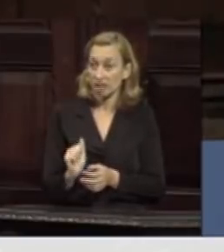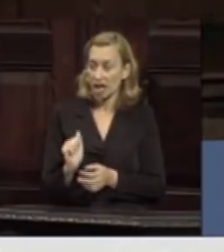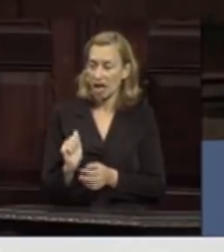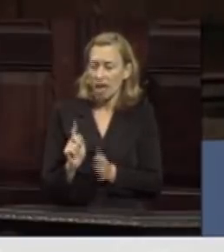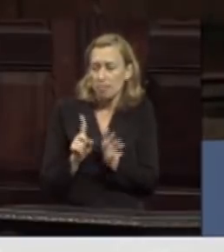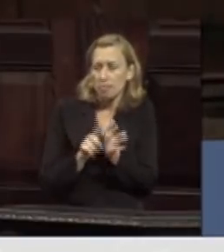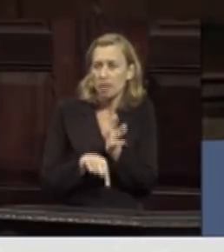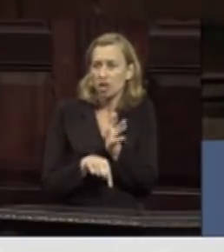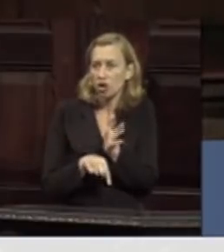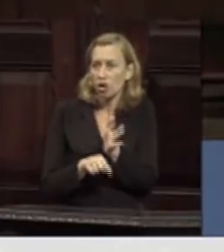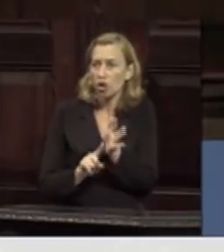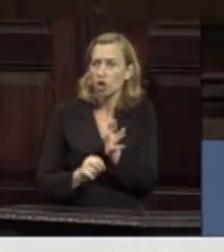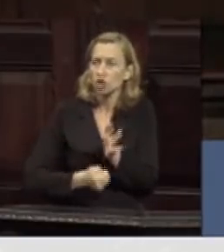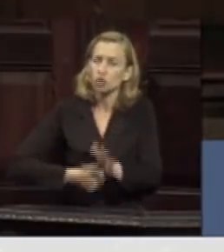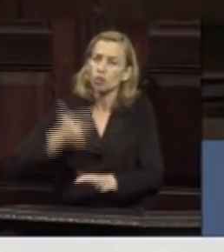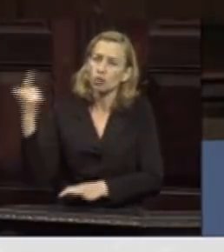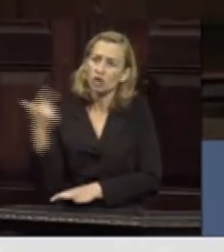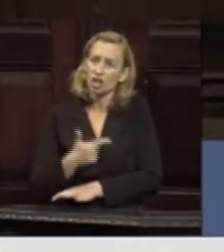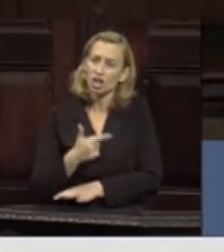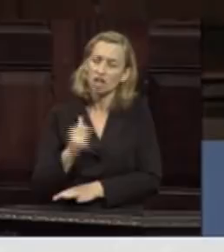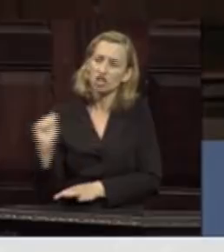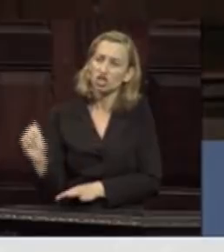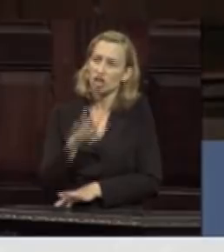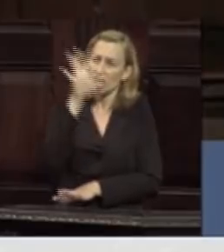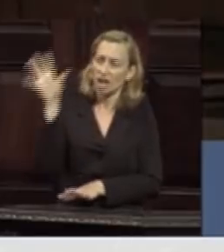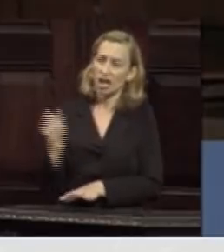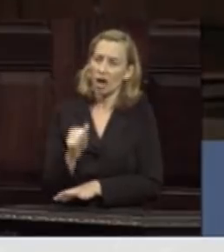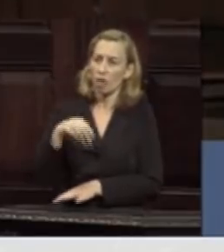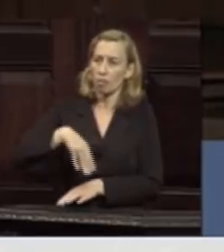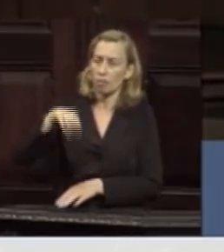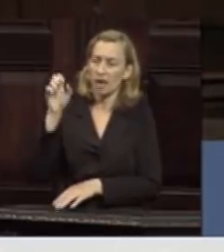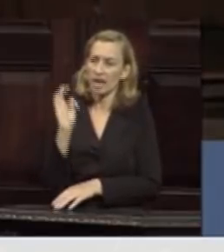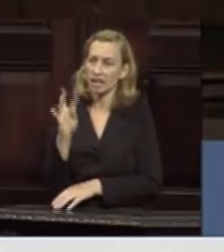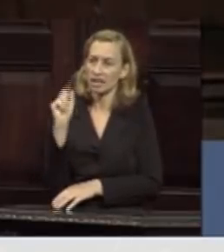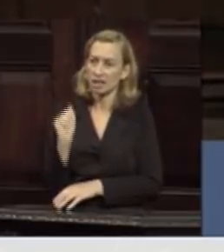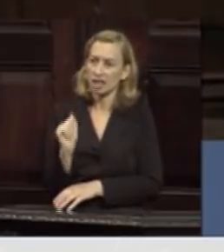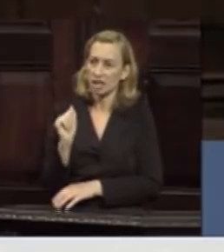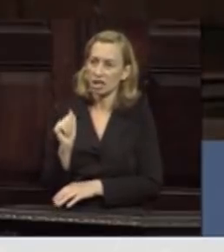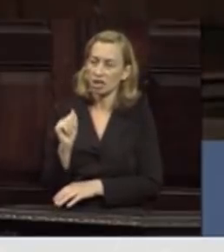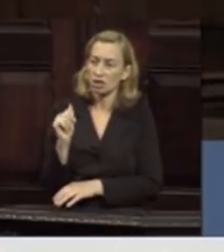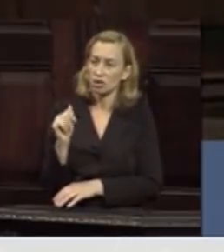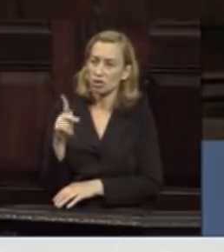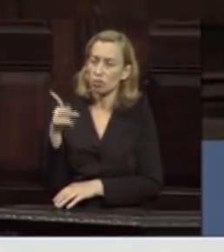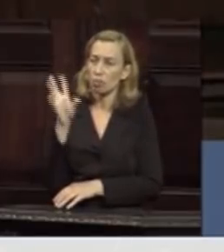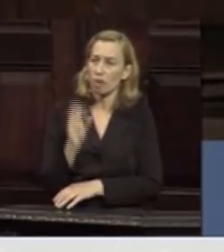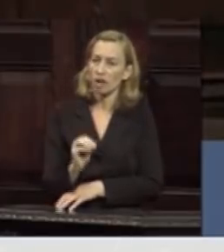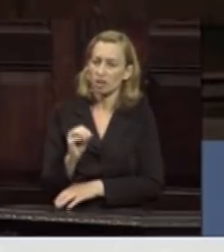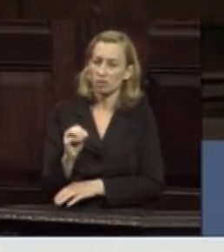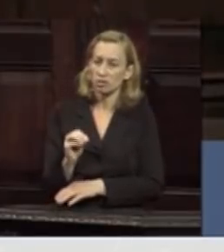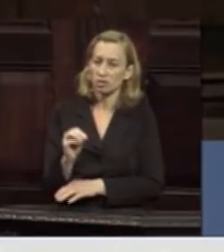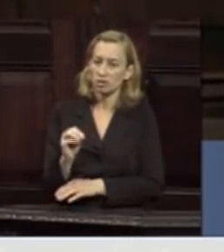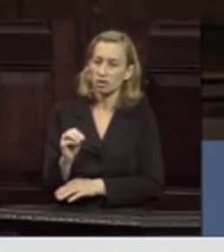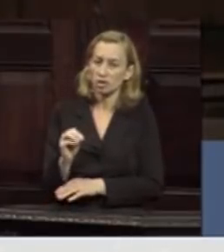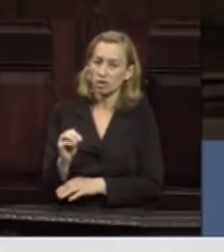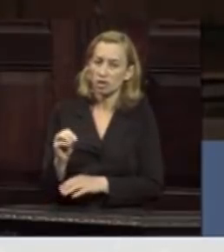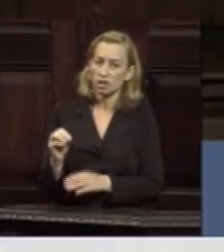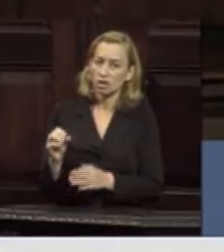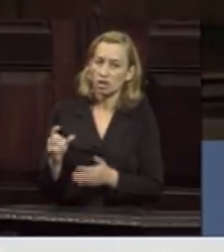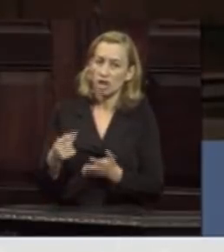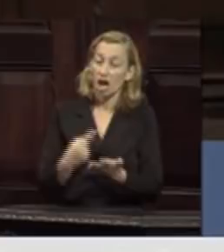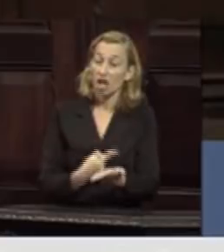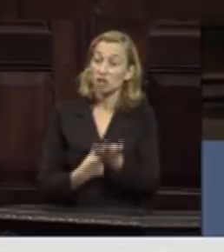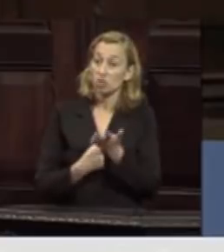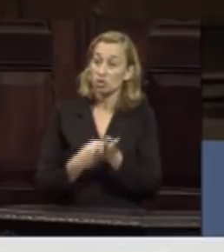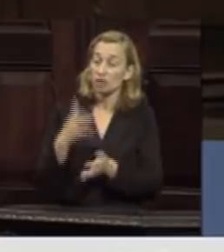menor do que a meta geral do plano de recuperação fiscal, que só no